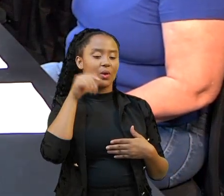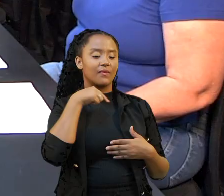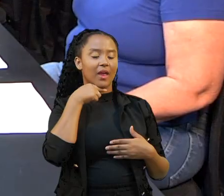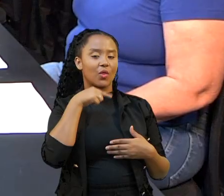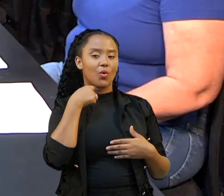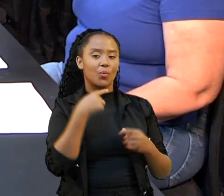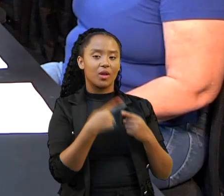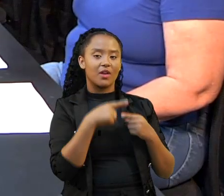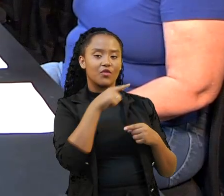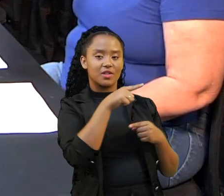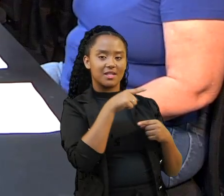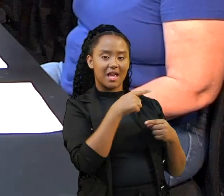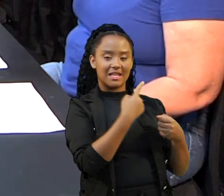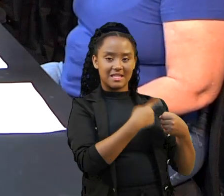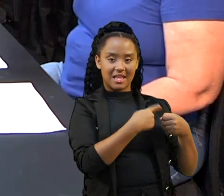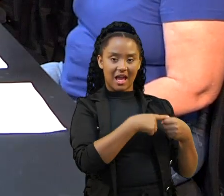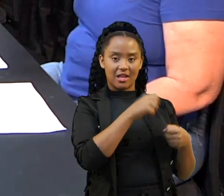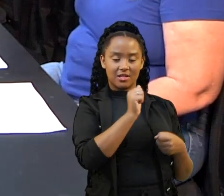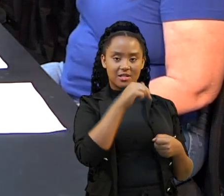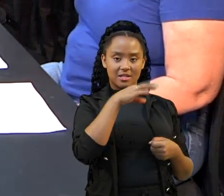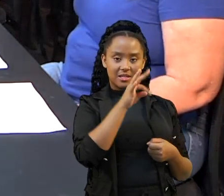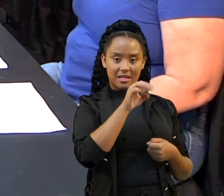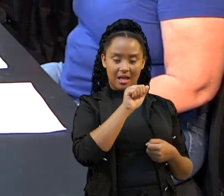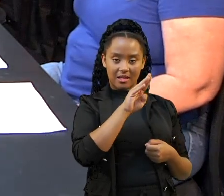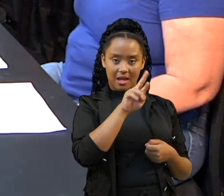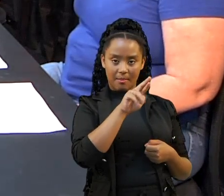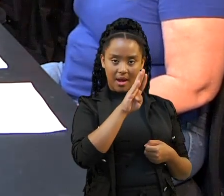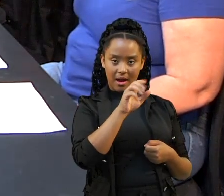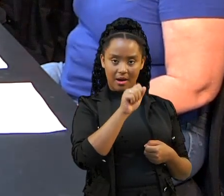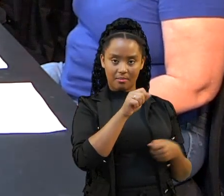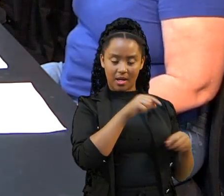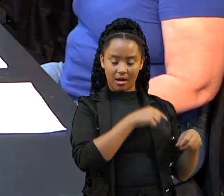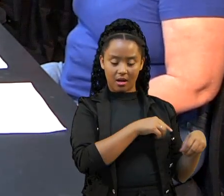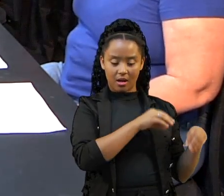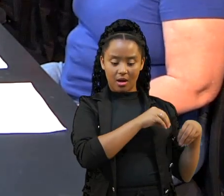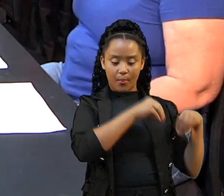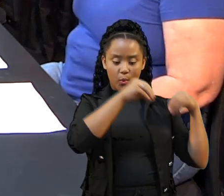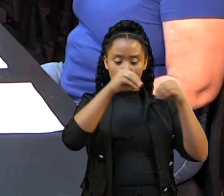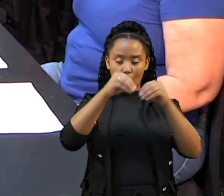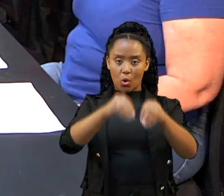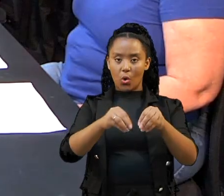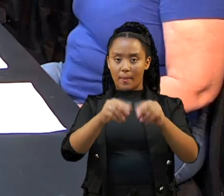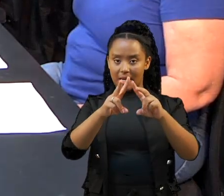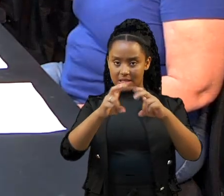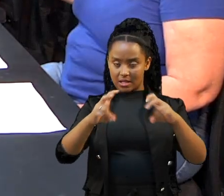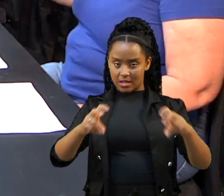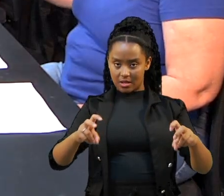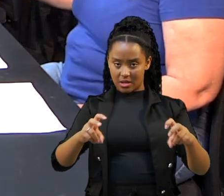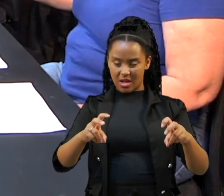de Santa Bárbara do Pará e foi lá para Santa Catarina. Por quê? Quanto que